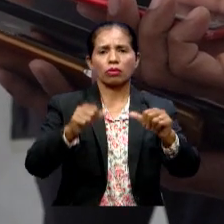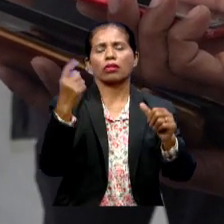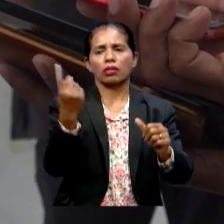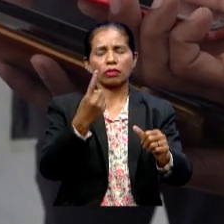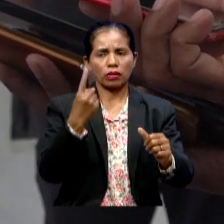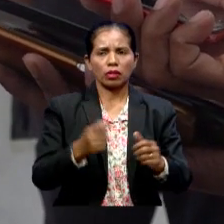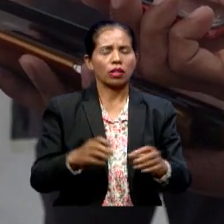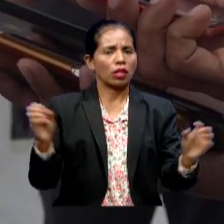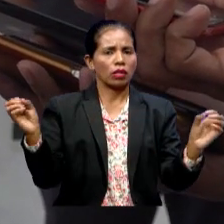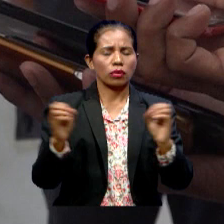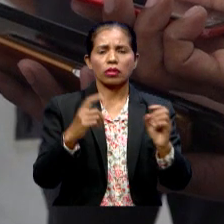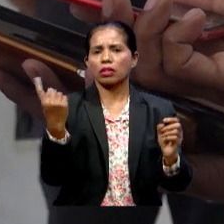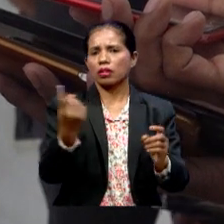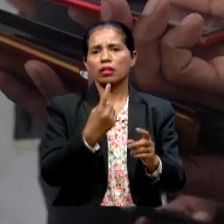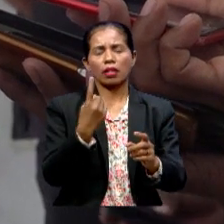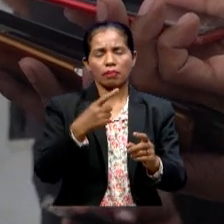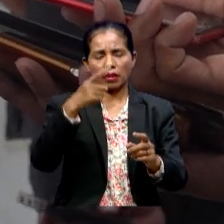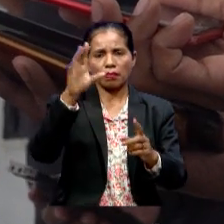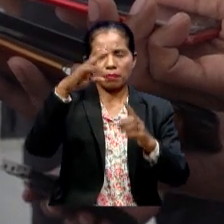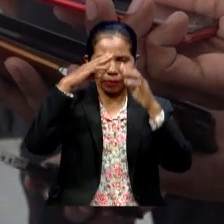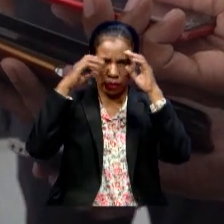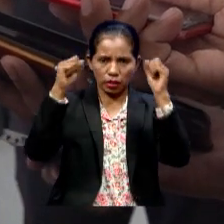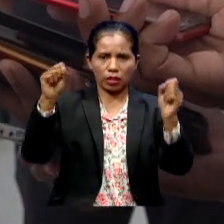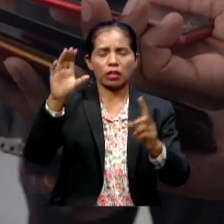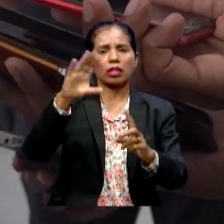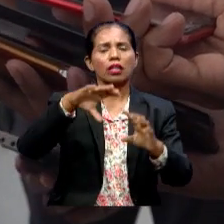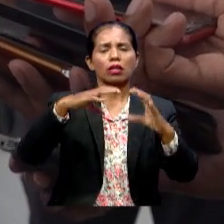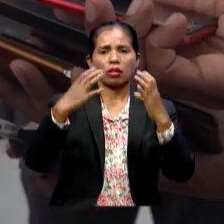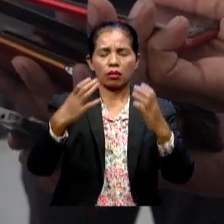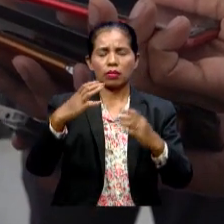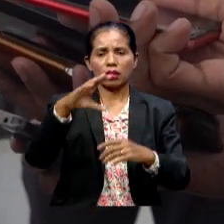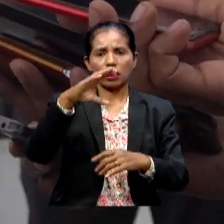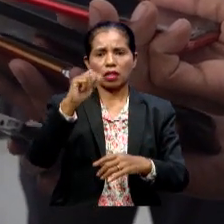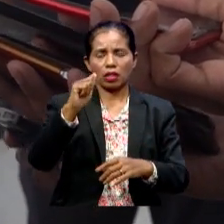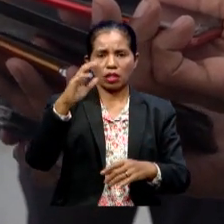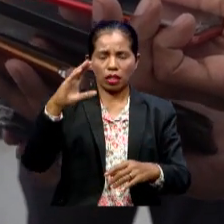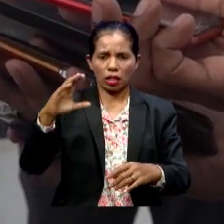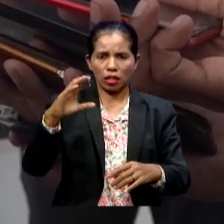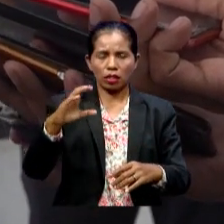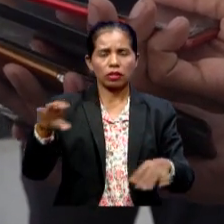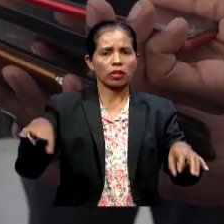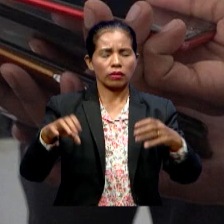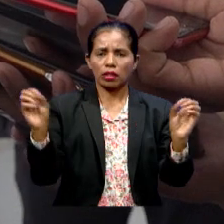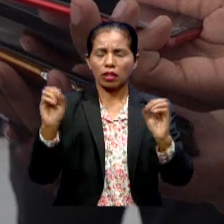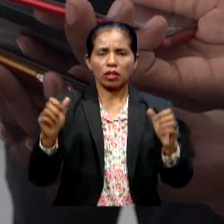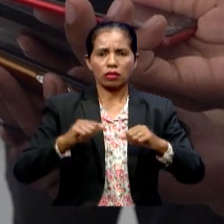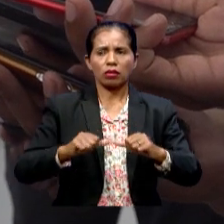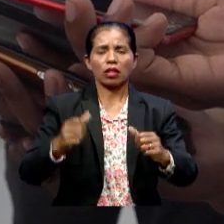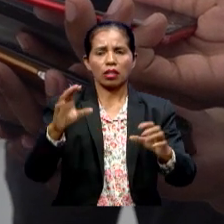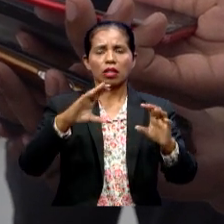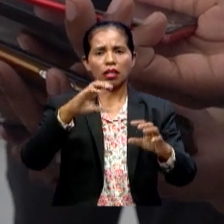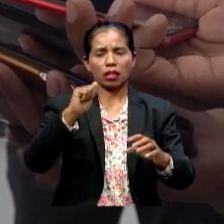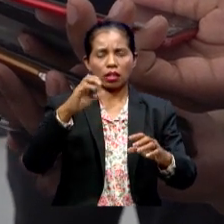Lá o estampa comissário CAC, presidente de CAC Ninian, mas que serviço lá lá. CAC agora intervém